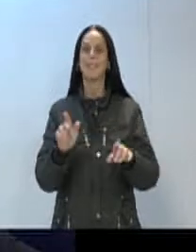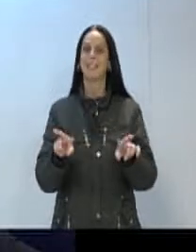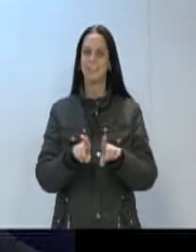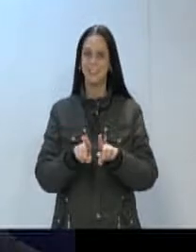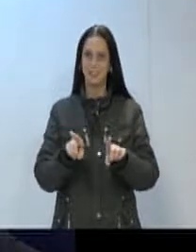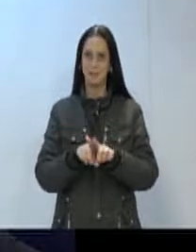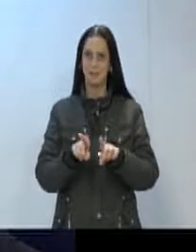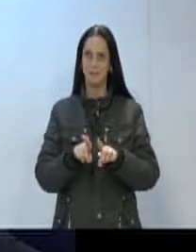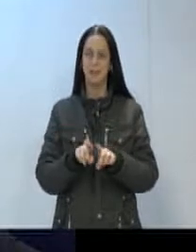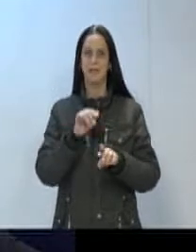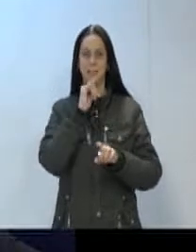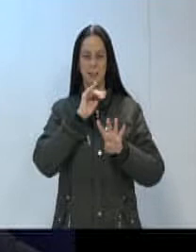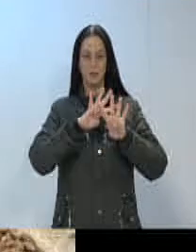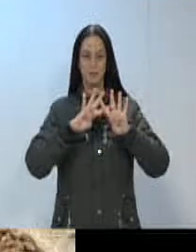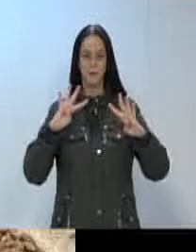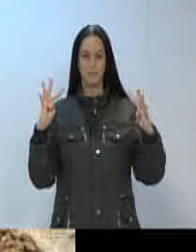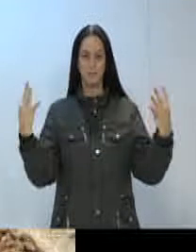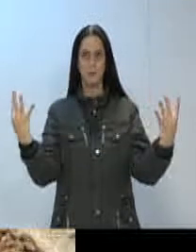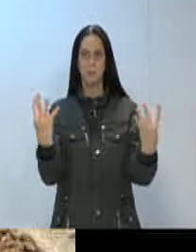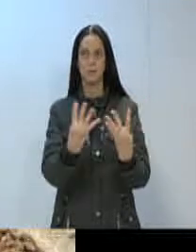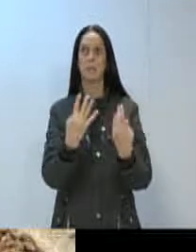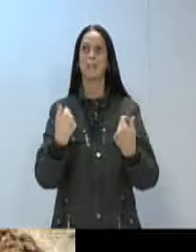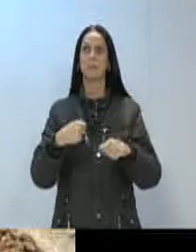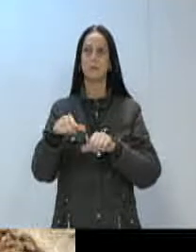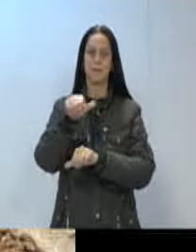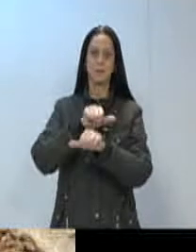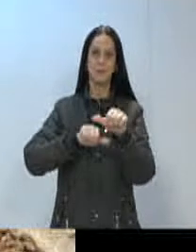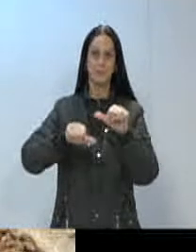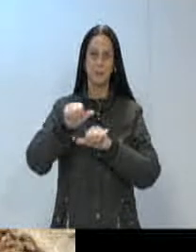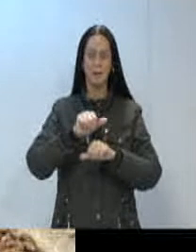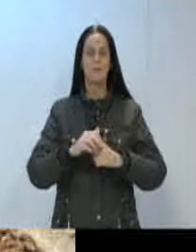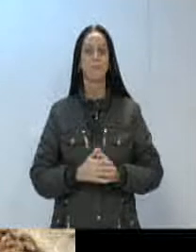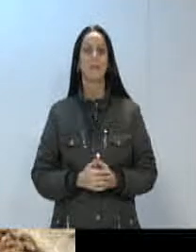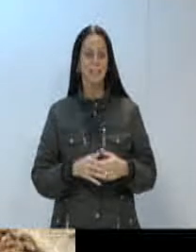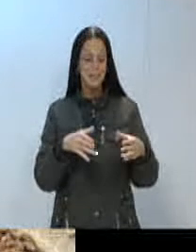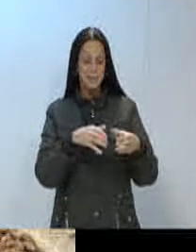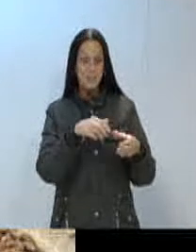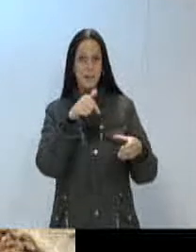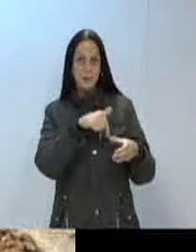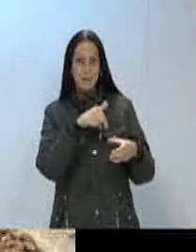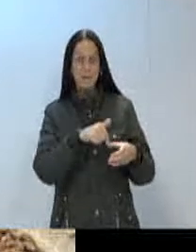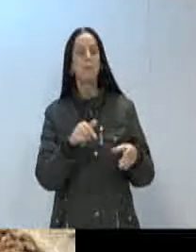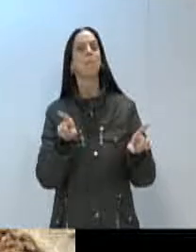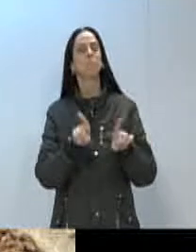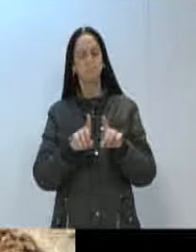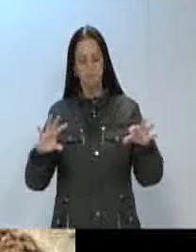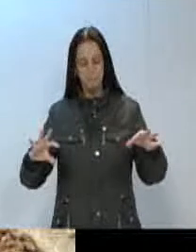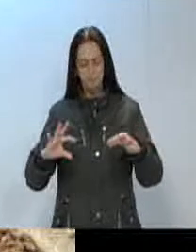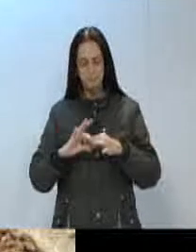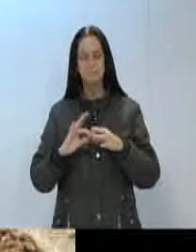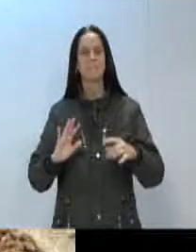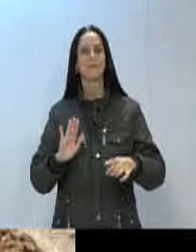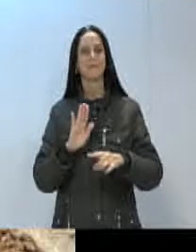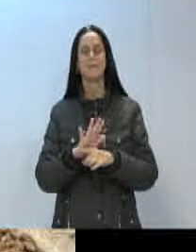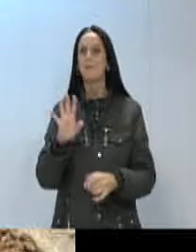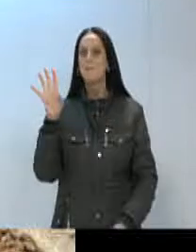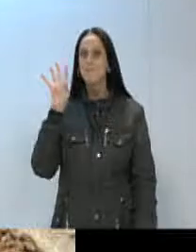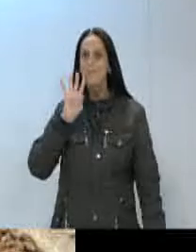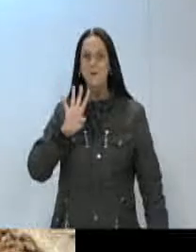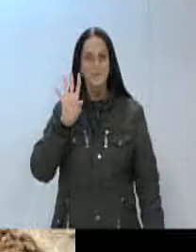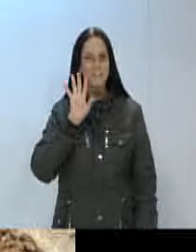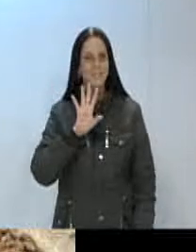e não cercamento que precisava ser trocado enfim e a une movimento também abraçou essa causa está ajudando acho muito bacana